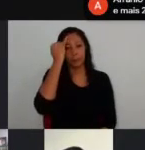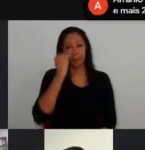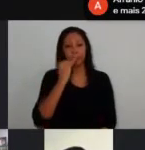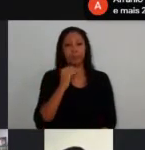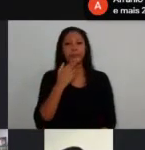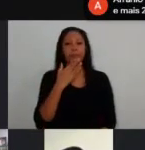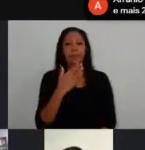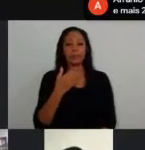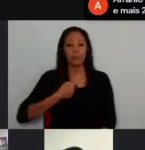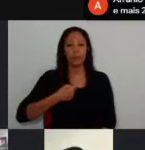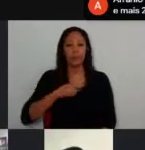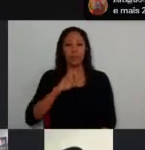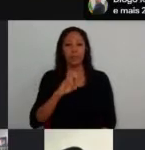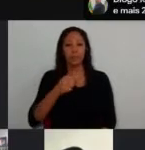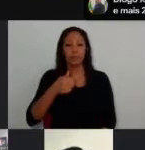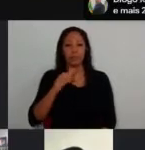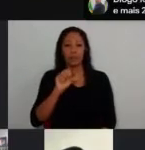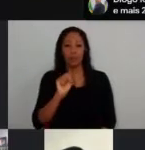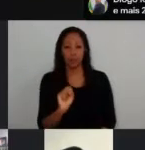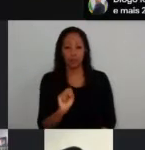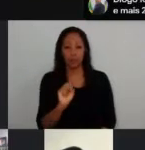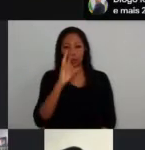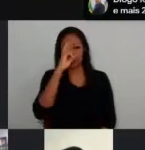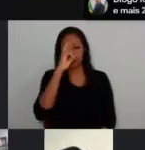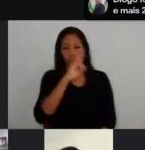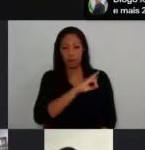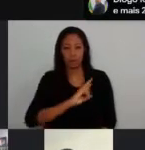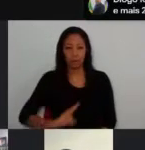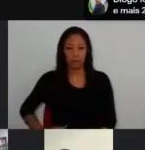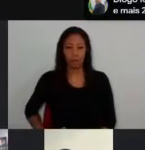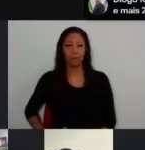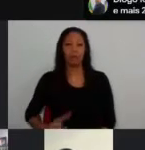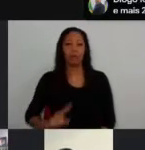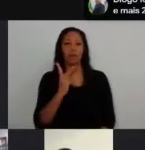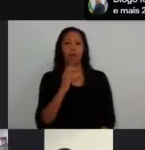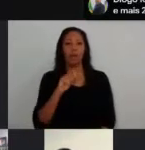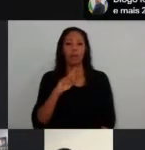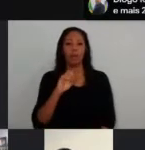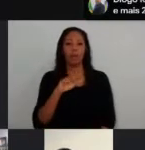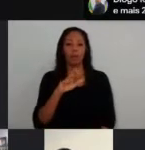número 578/2018 da autoria do vereador Ramiro Pereira. Ofício número